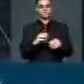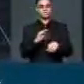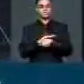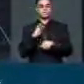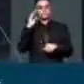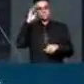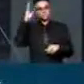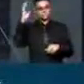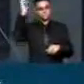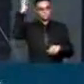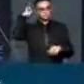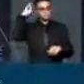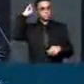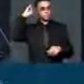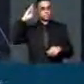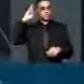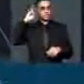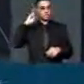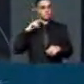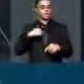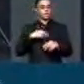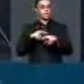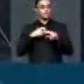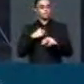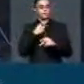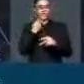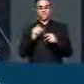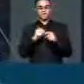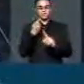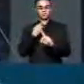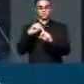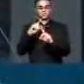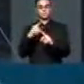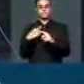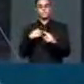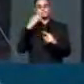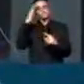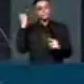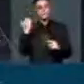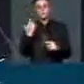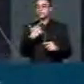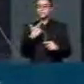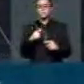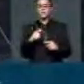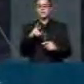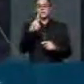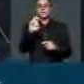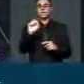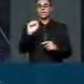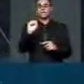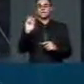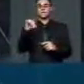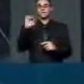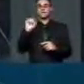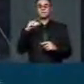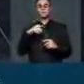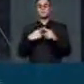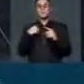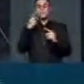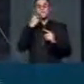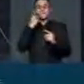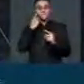nesse assunto. E eu estou fazendo esse desafio porque eu sei que não foi feito o reassentamento, porque nós estamos vivendo lá na ponta. É importante,